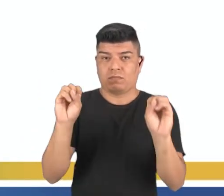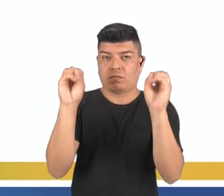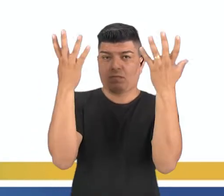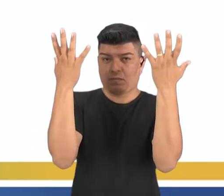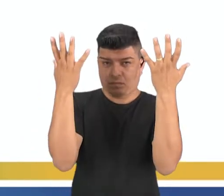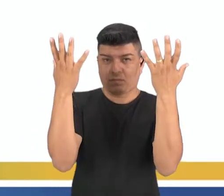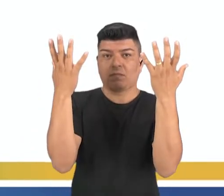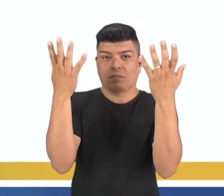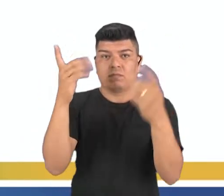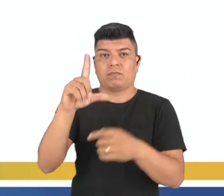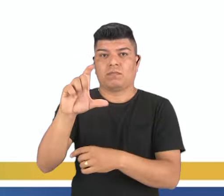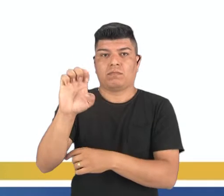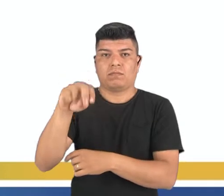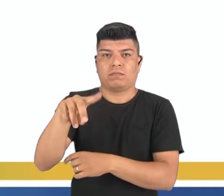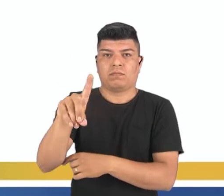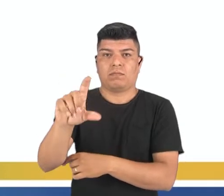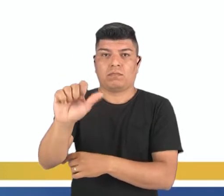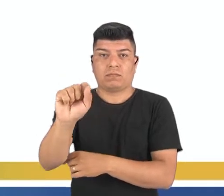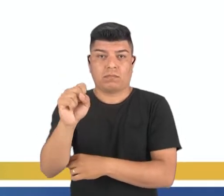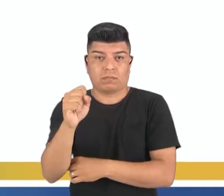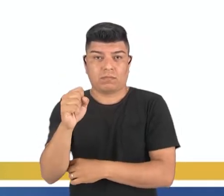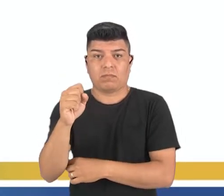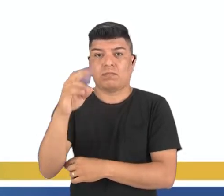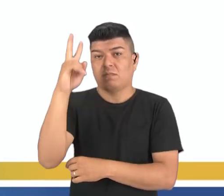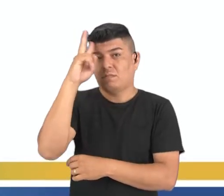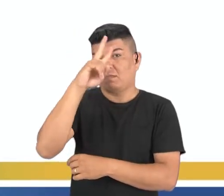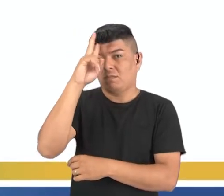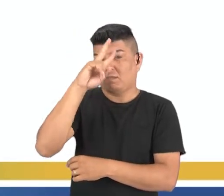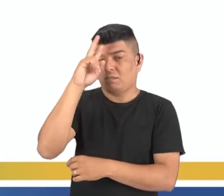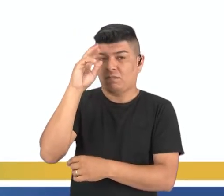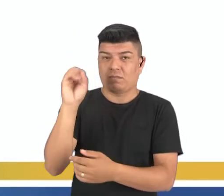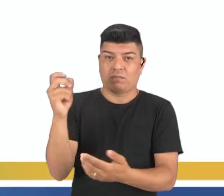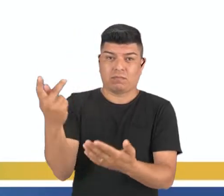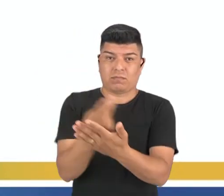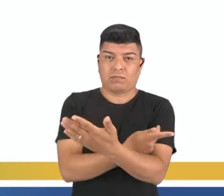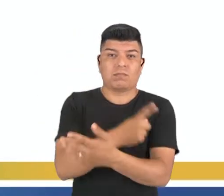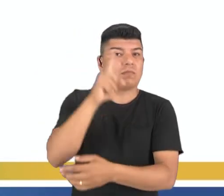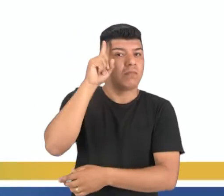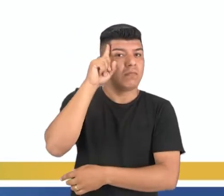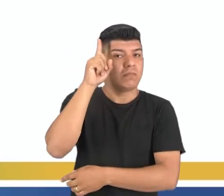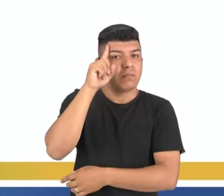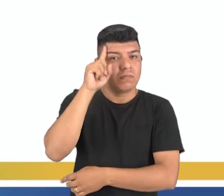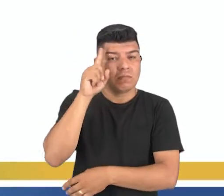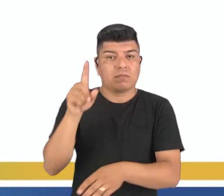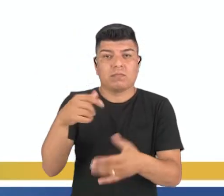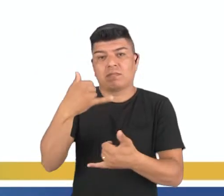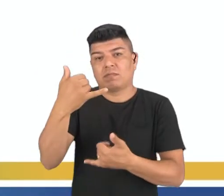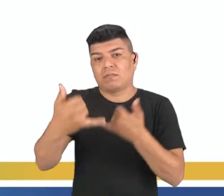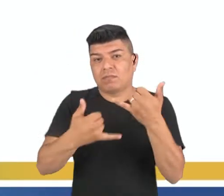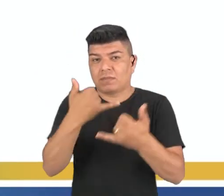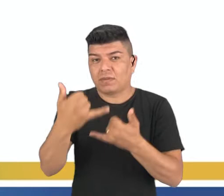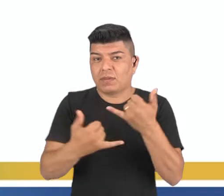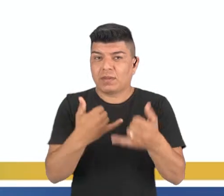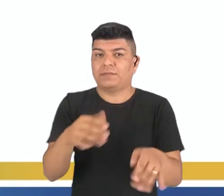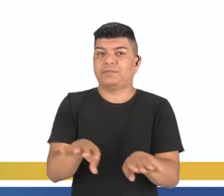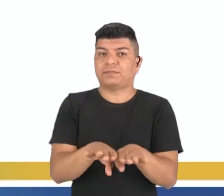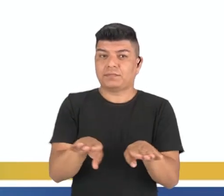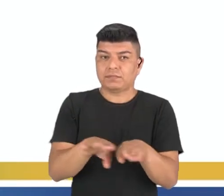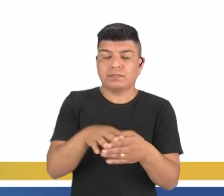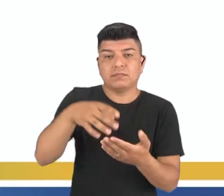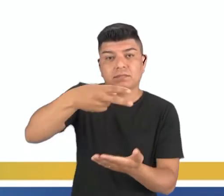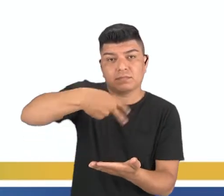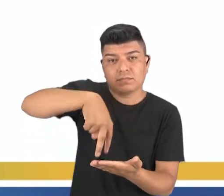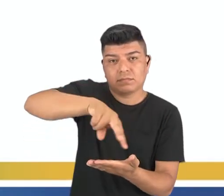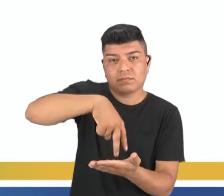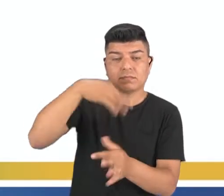festas, lendas, fatos históricos, acontecimentos do cotidiano e também brincadeiras. Bem, as